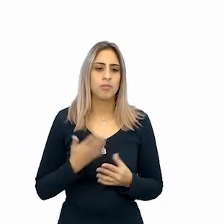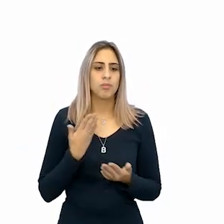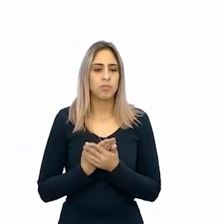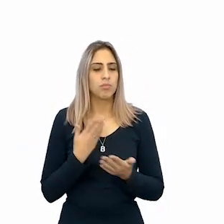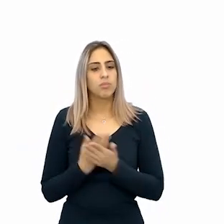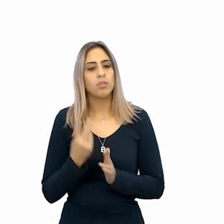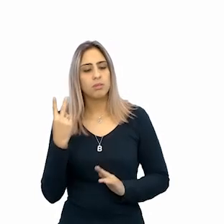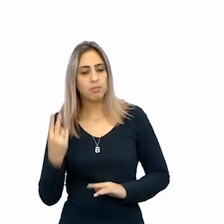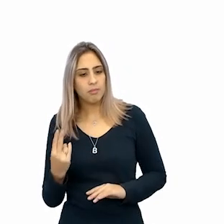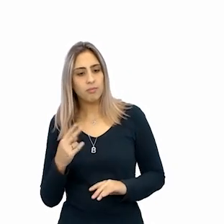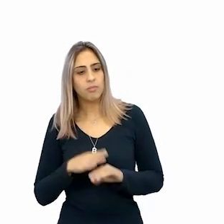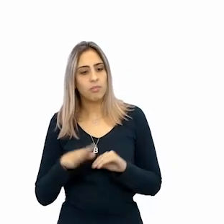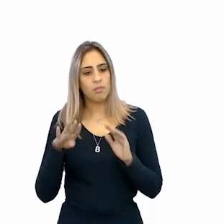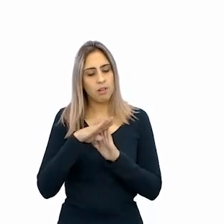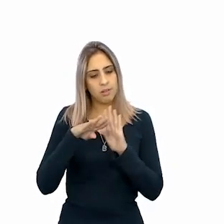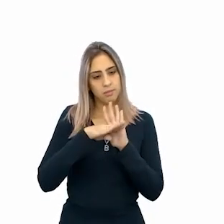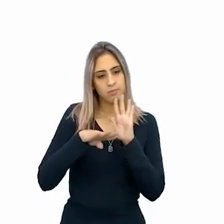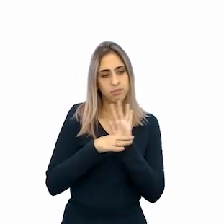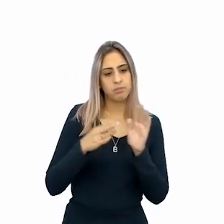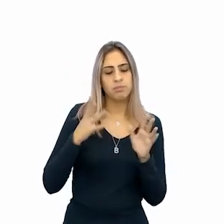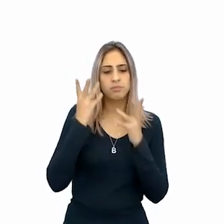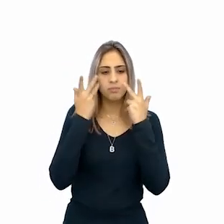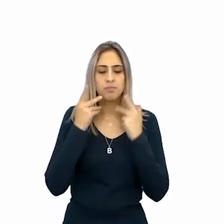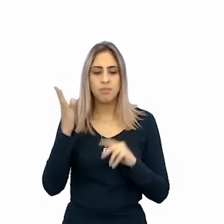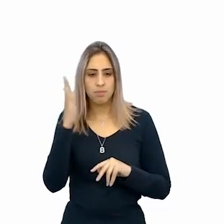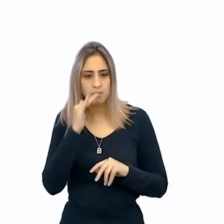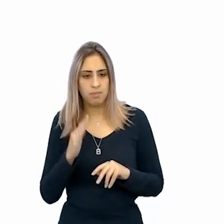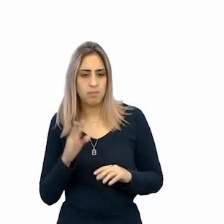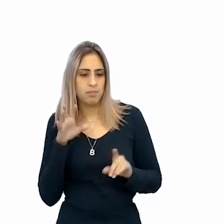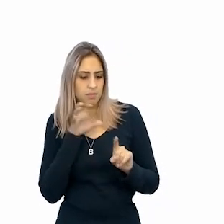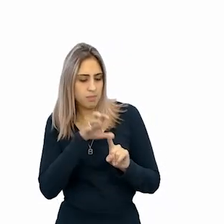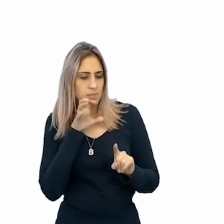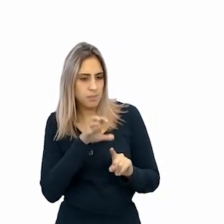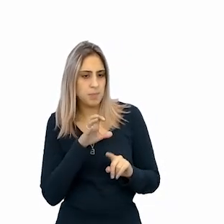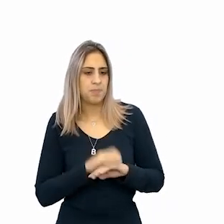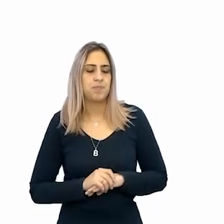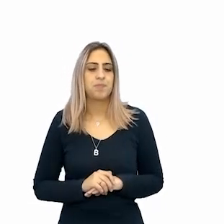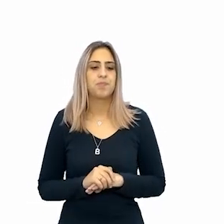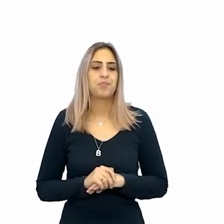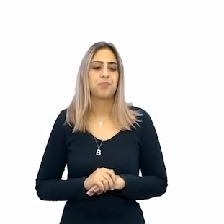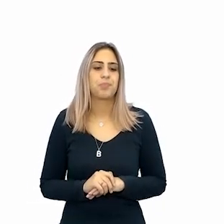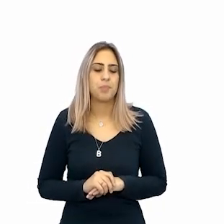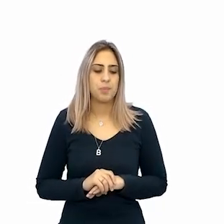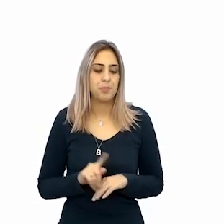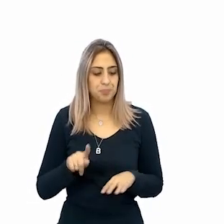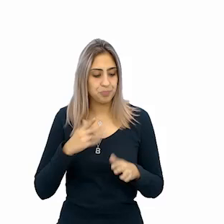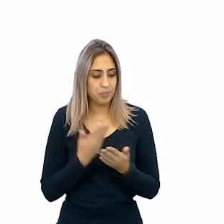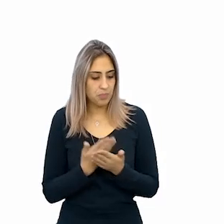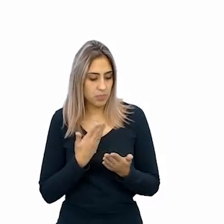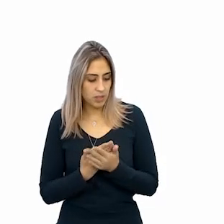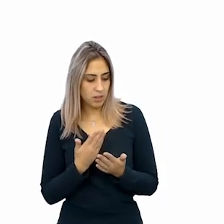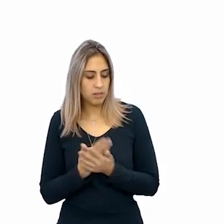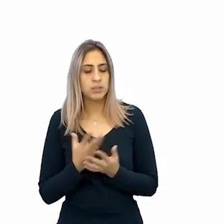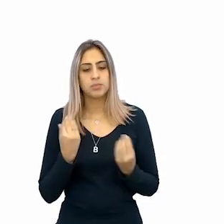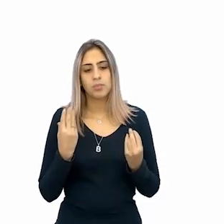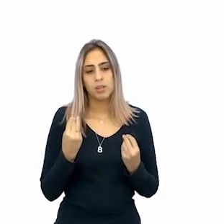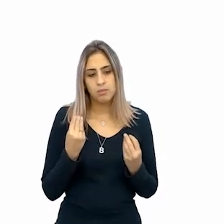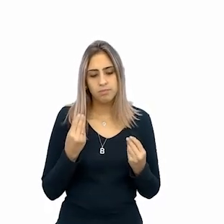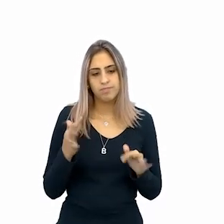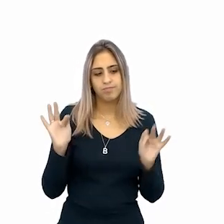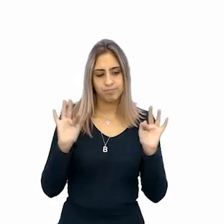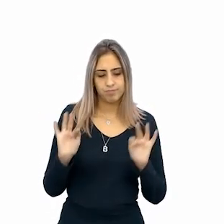2, lista de animais brasileiros ameaçados de extinção. Trata-se de uma aula bem